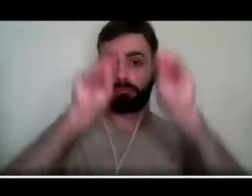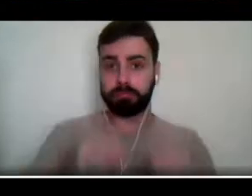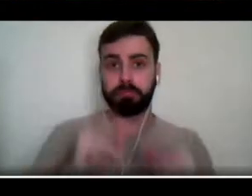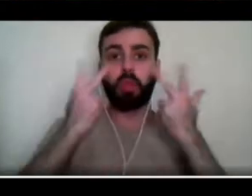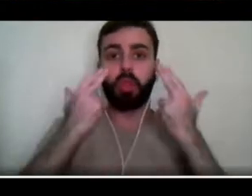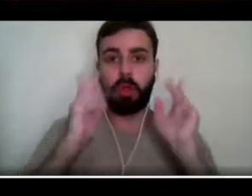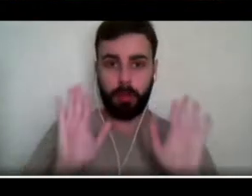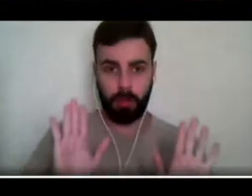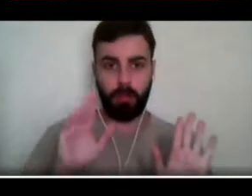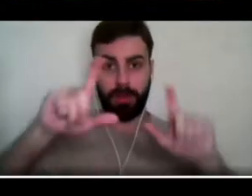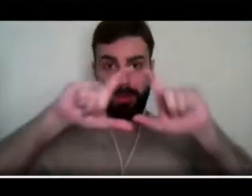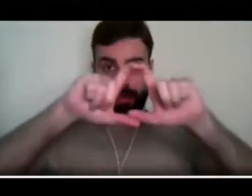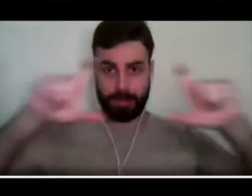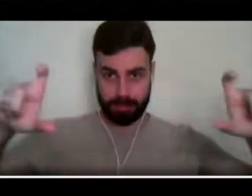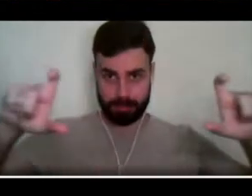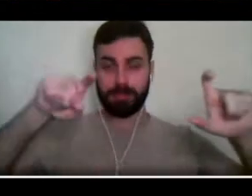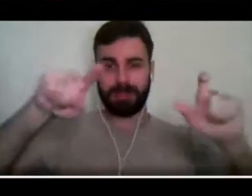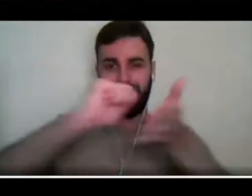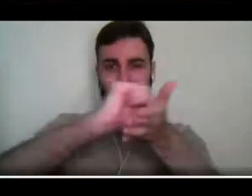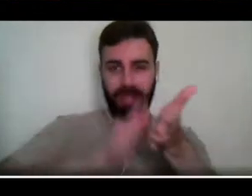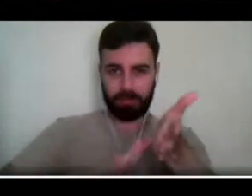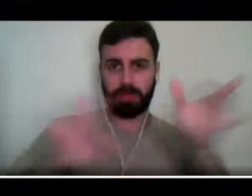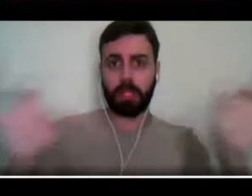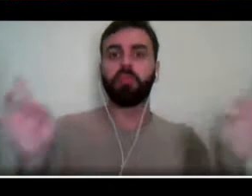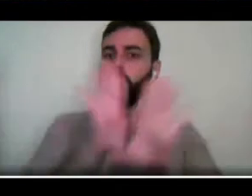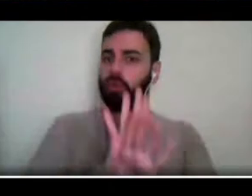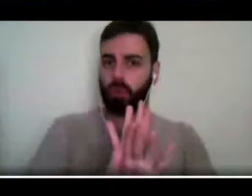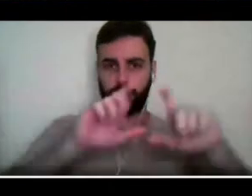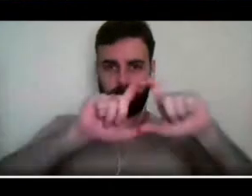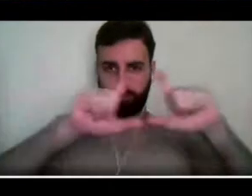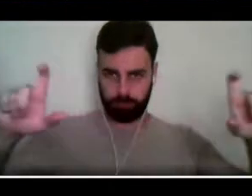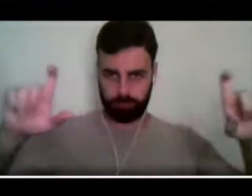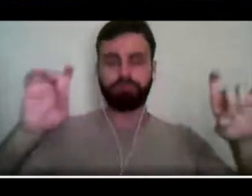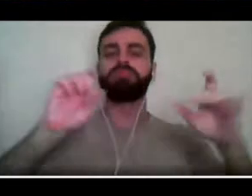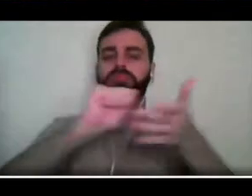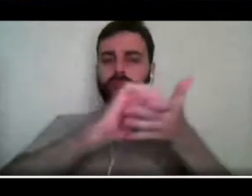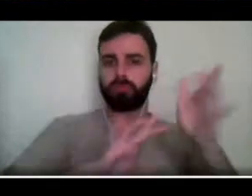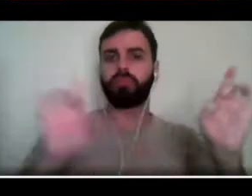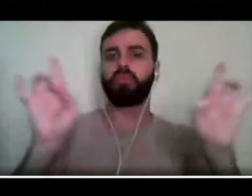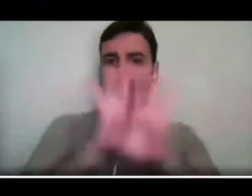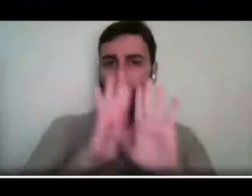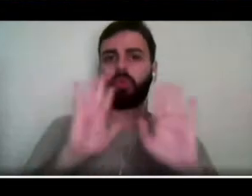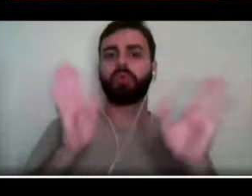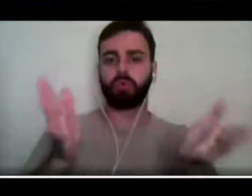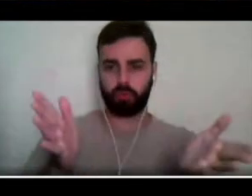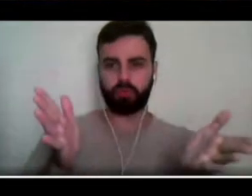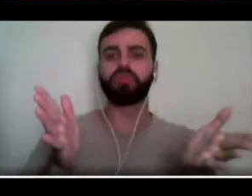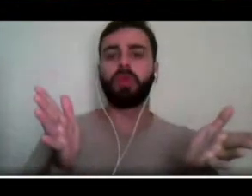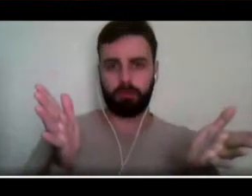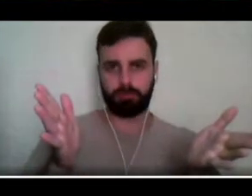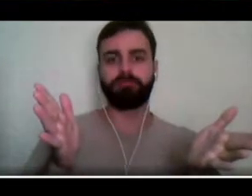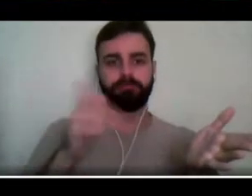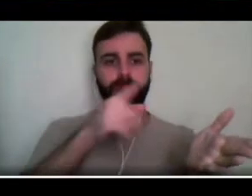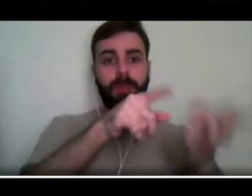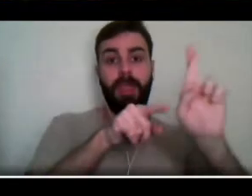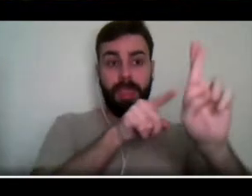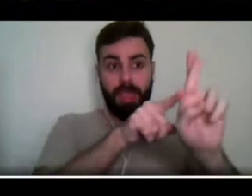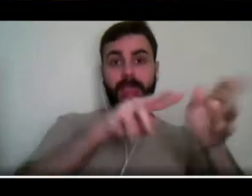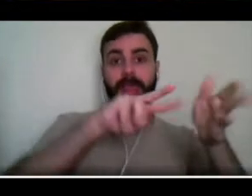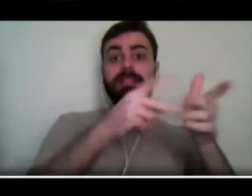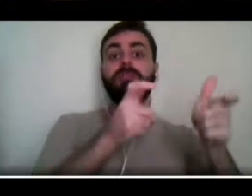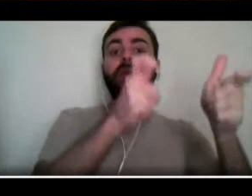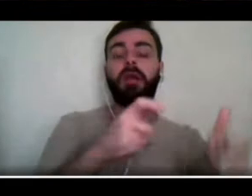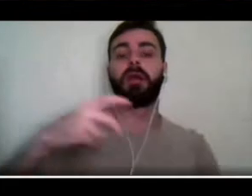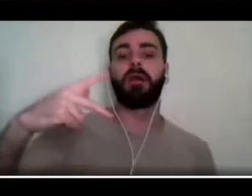Isso aqui ele já te deu, no enunciado, ele já te deu o vetor posição. Vetor posição ele já te deu. Ele fala o seguinte, eu tenho